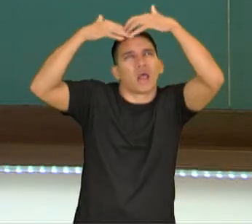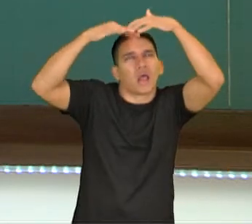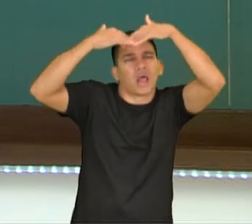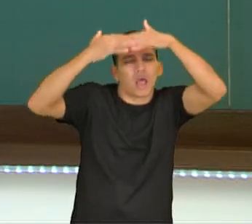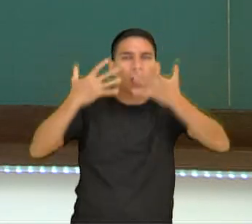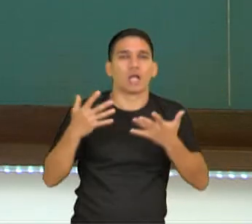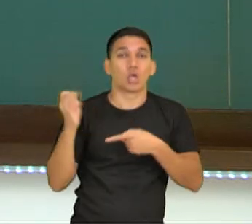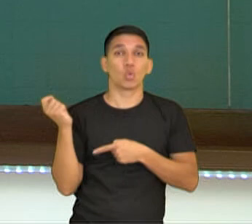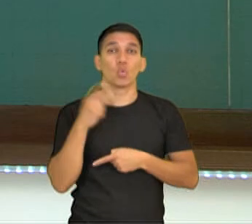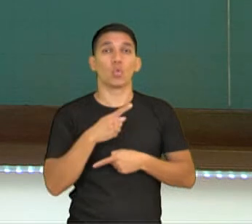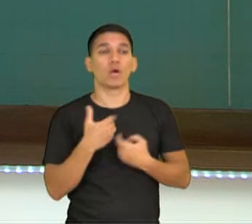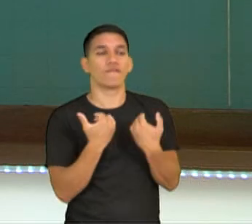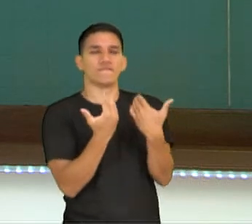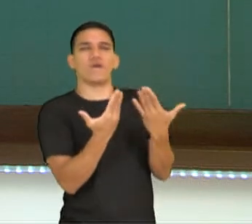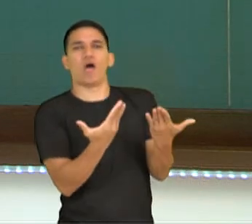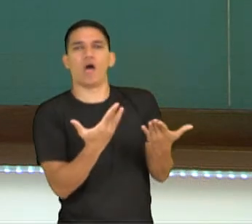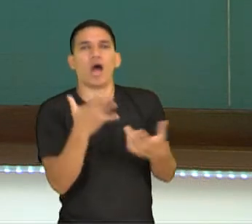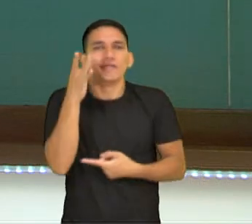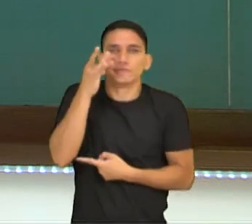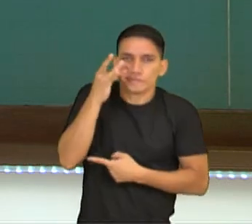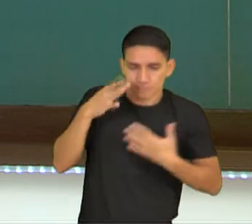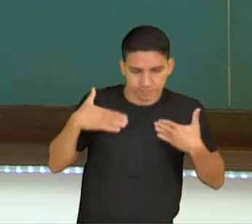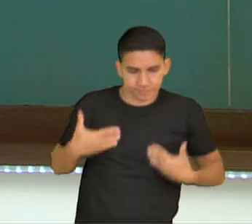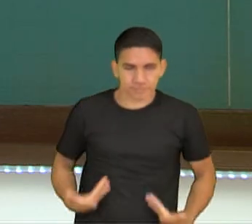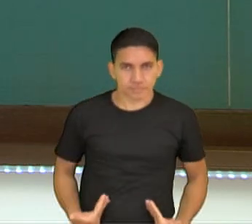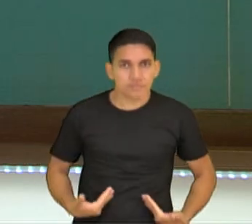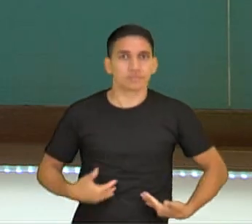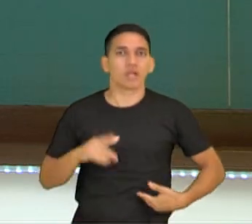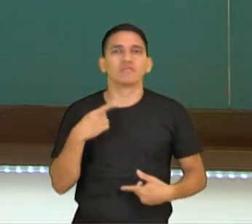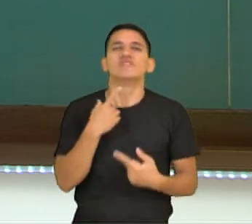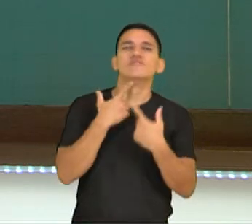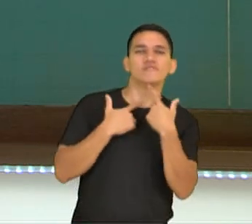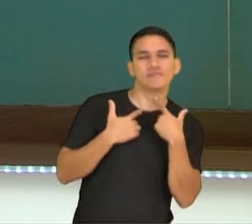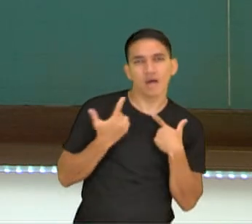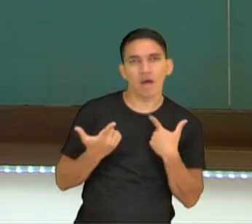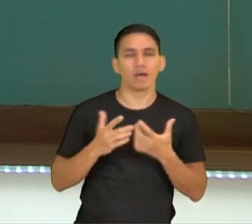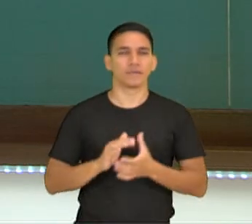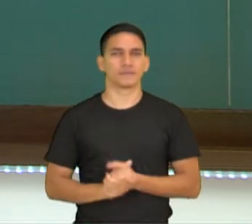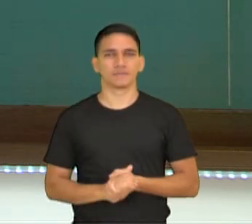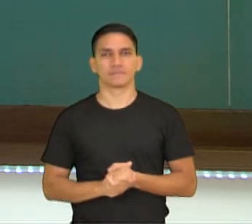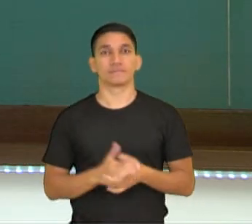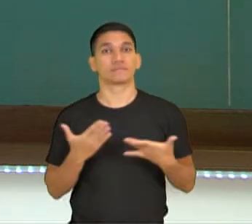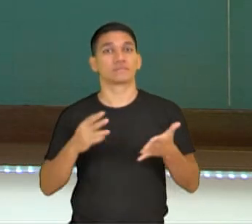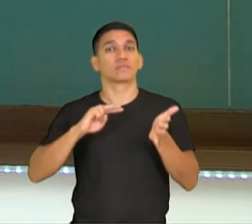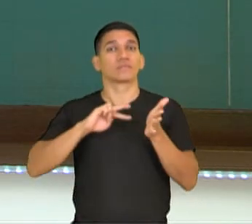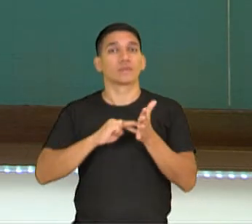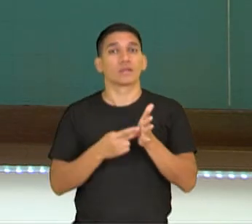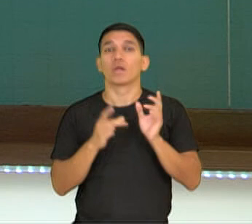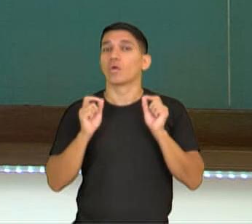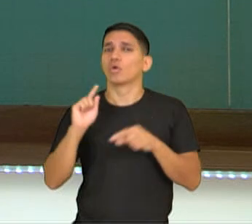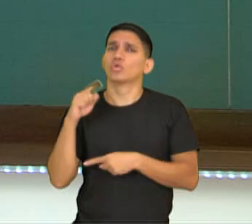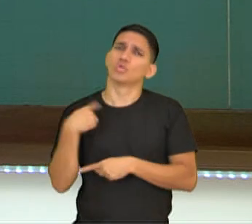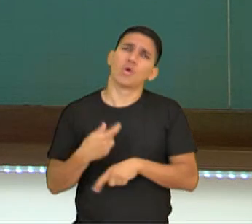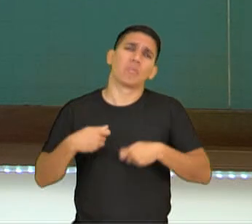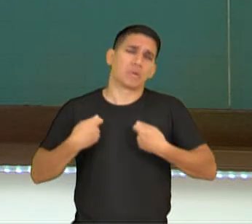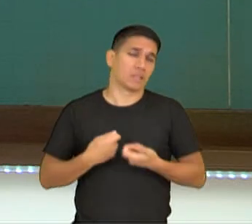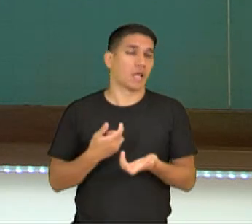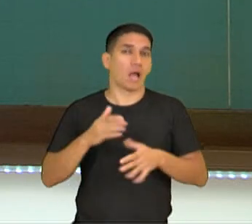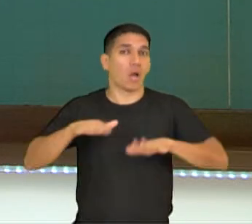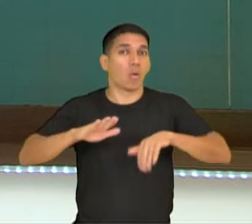alma, do que no exterior, no nosso corpo, nos nossos desejos. Ou seja, nós devemos, então, em alguma